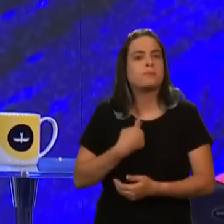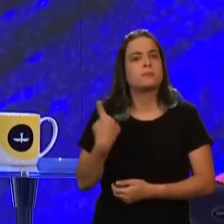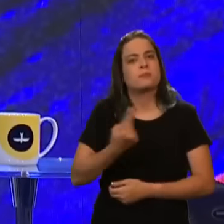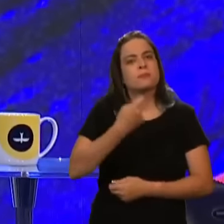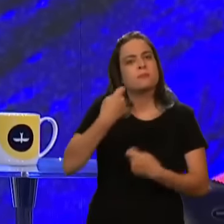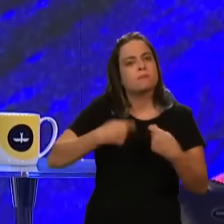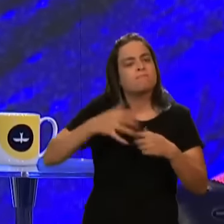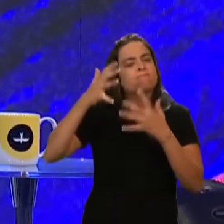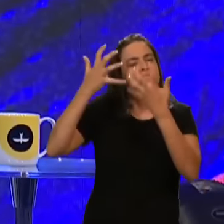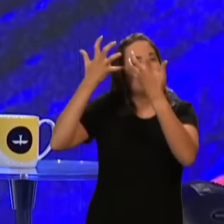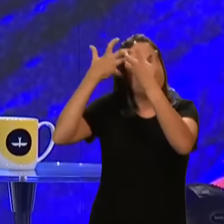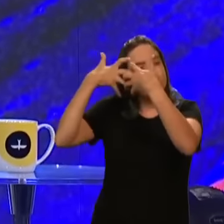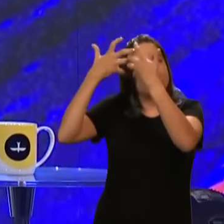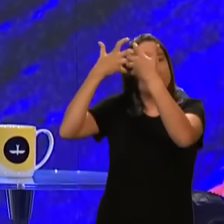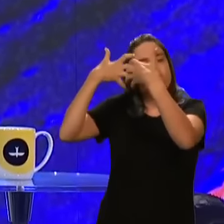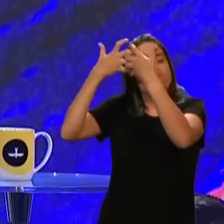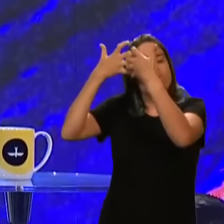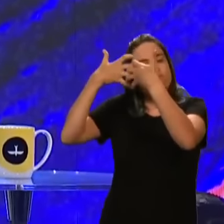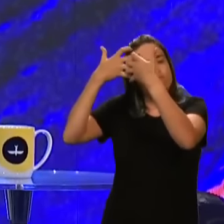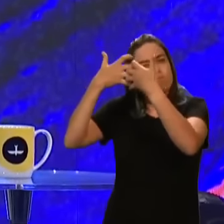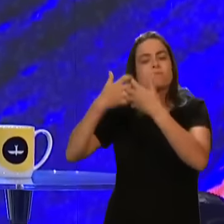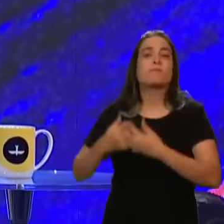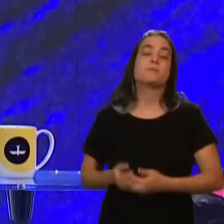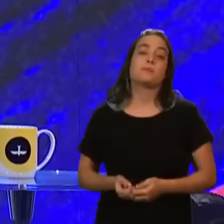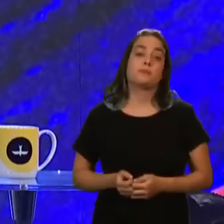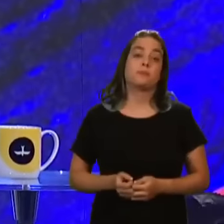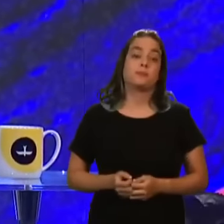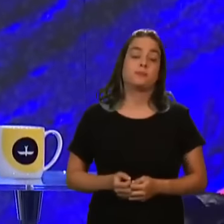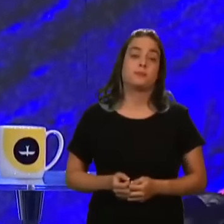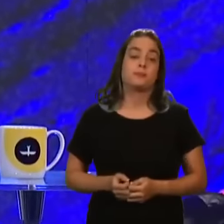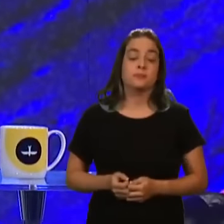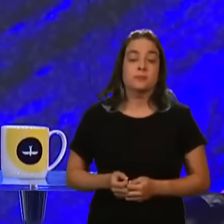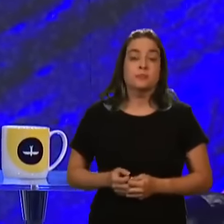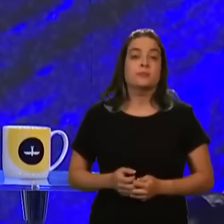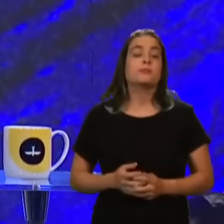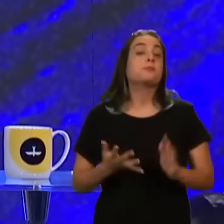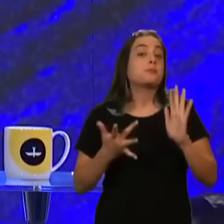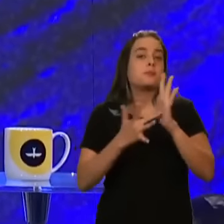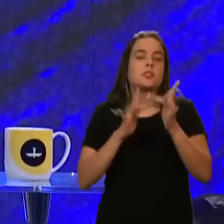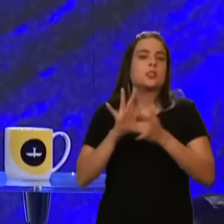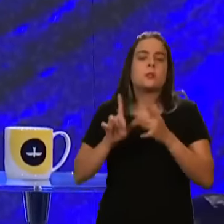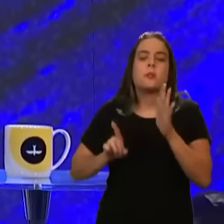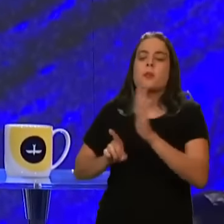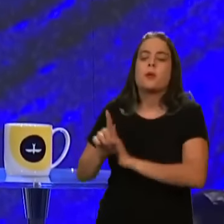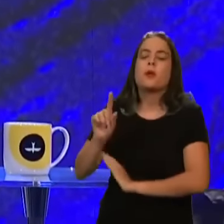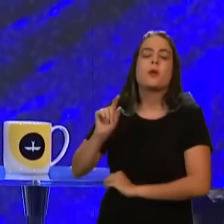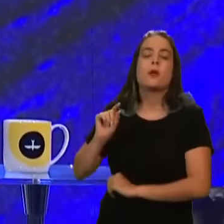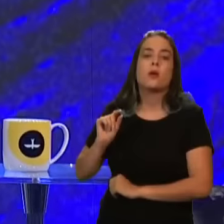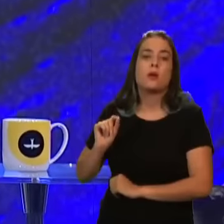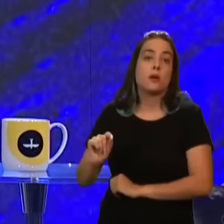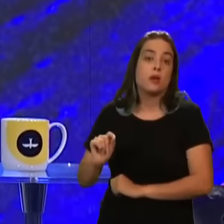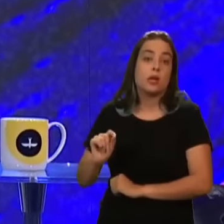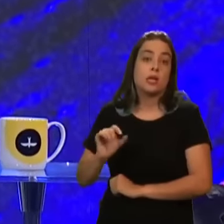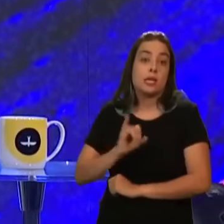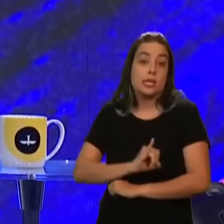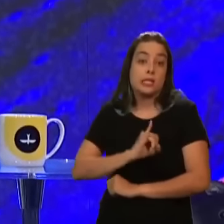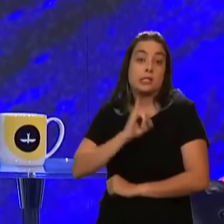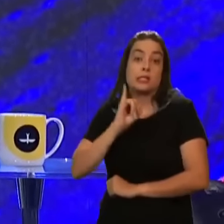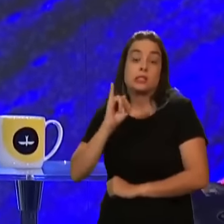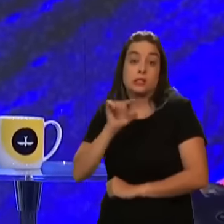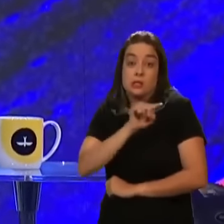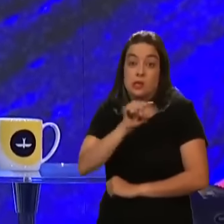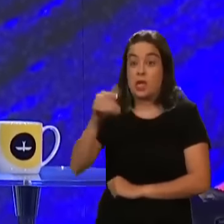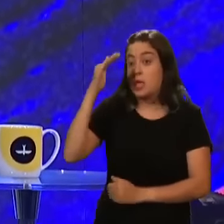temos que responder aqui nessa noite. E o que Jesus estava perguntando na verdade era o seguinte: se vocês não